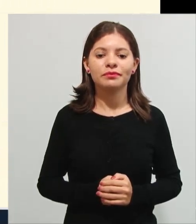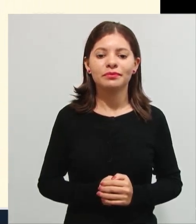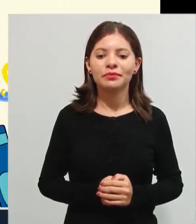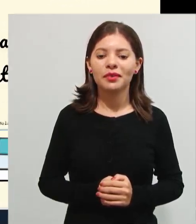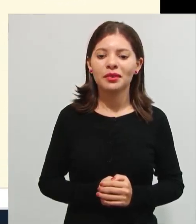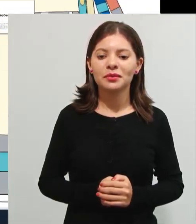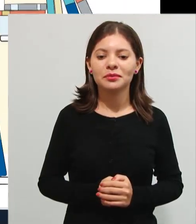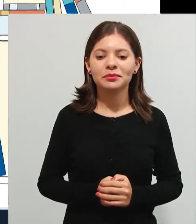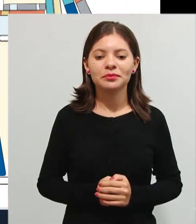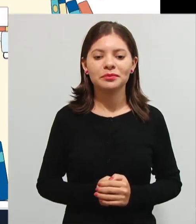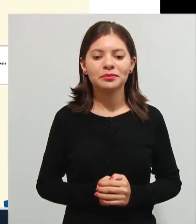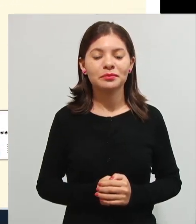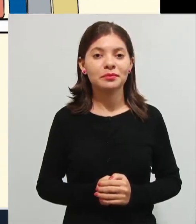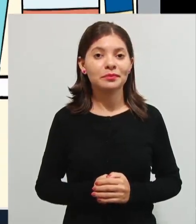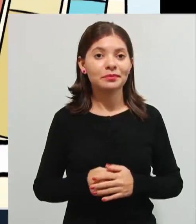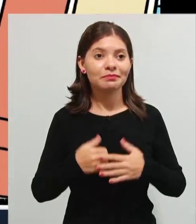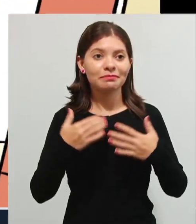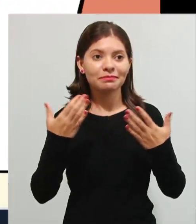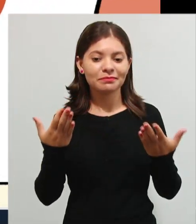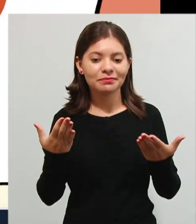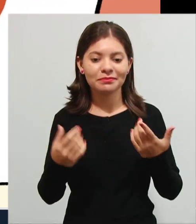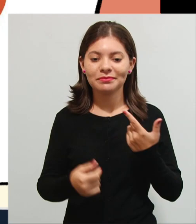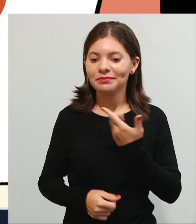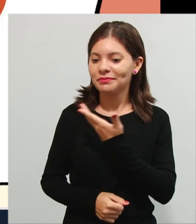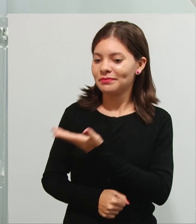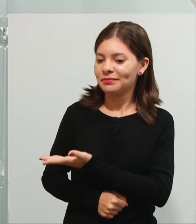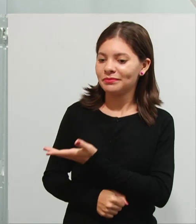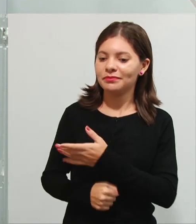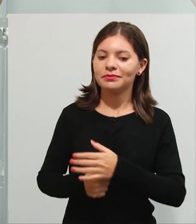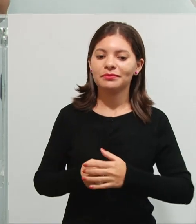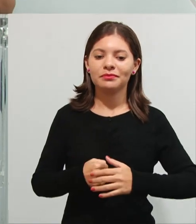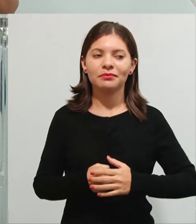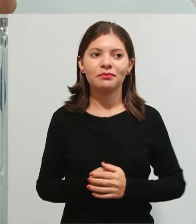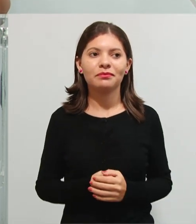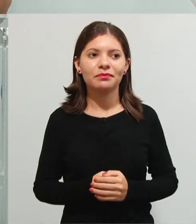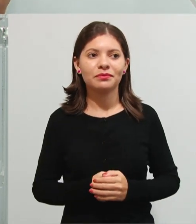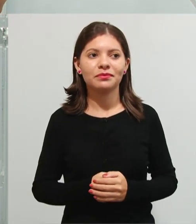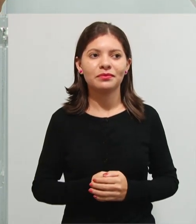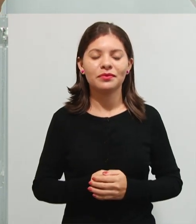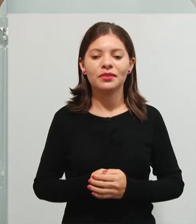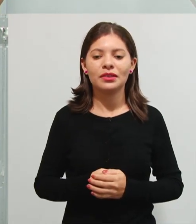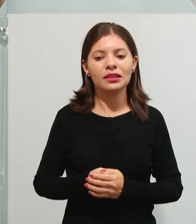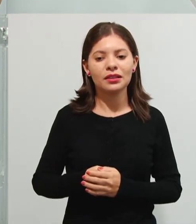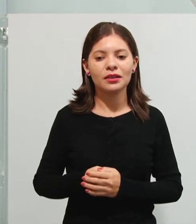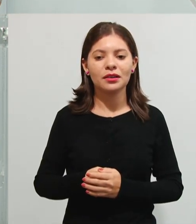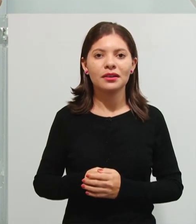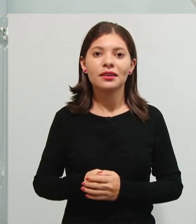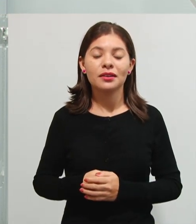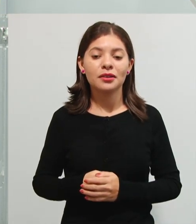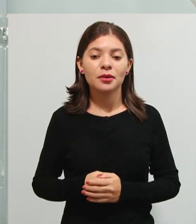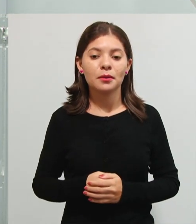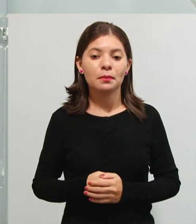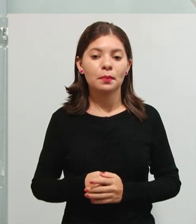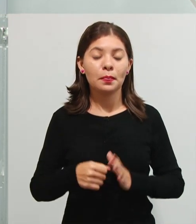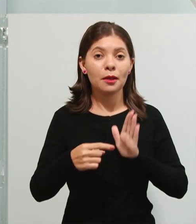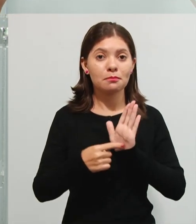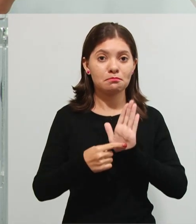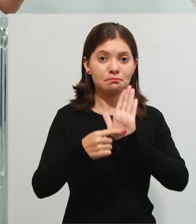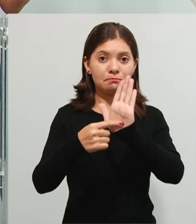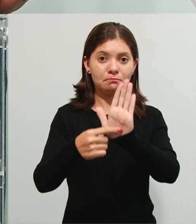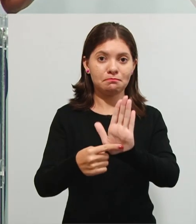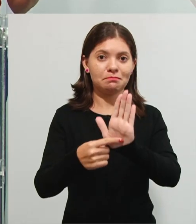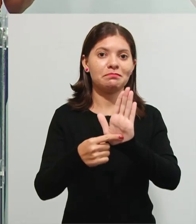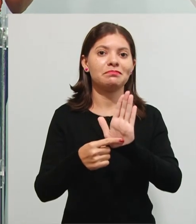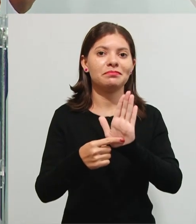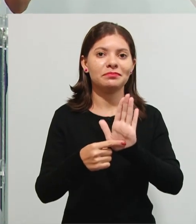Falando agora de PowerPoint, a gente sabe que PowerPoint ele é voltado para apresentação. Então, quando a gente quer